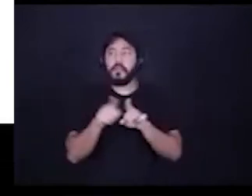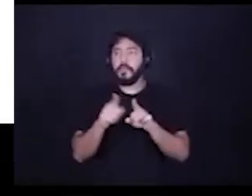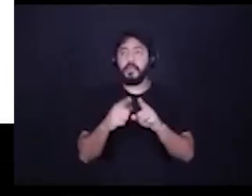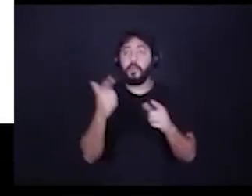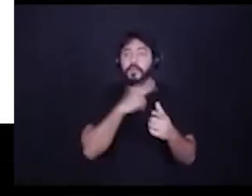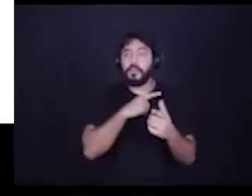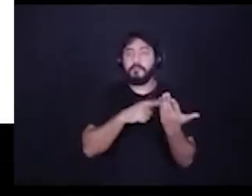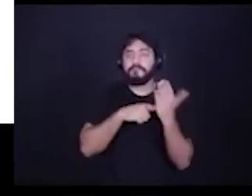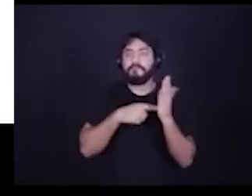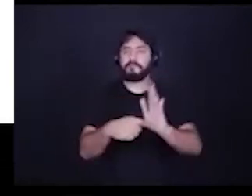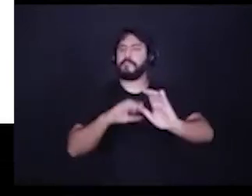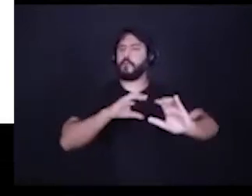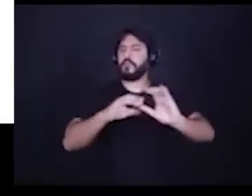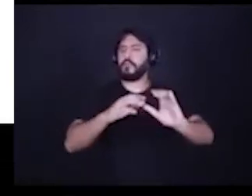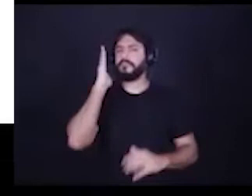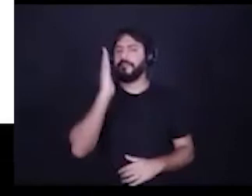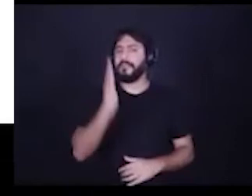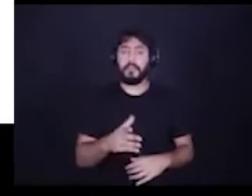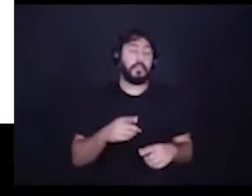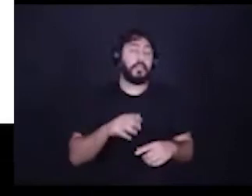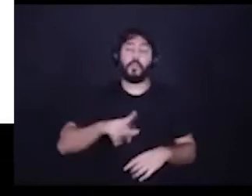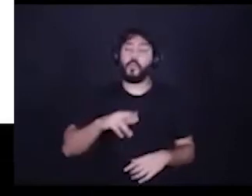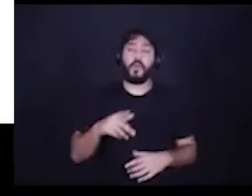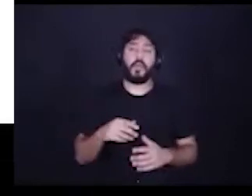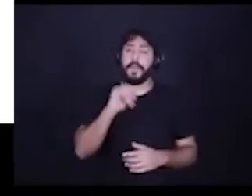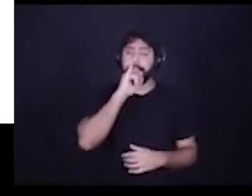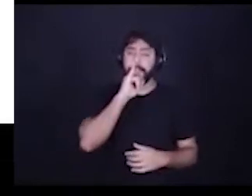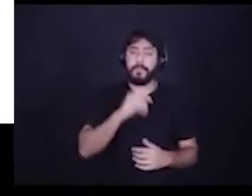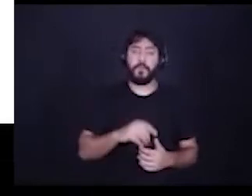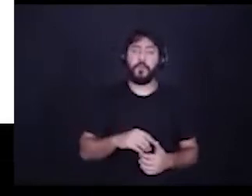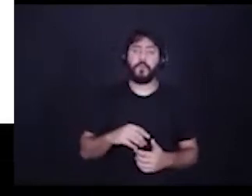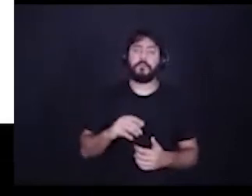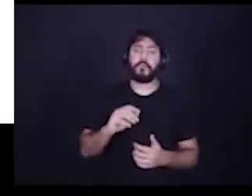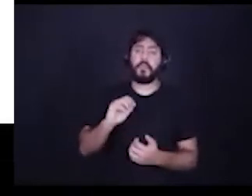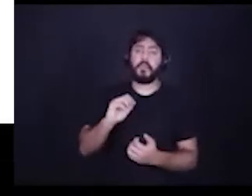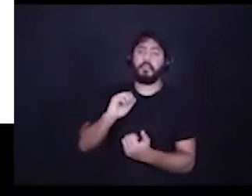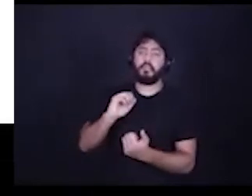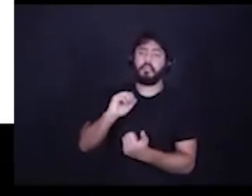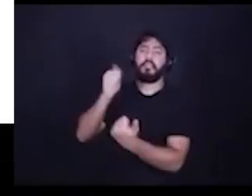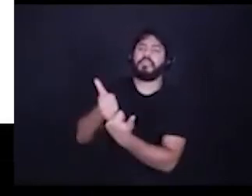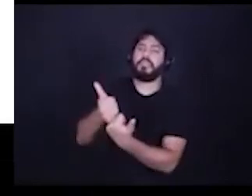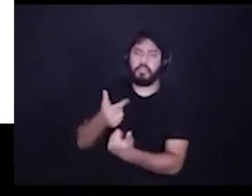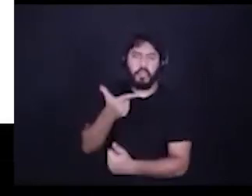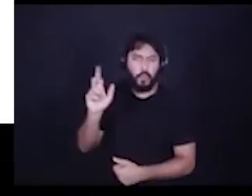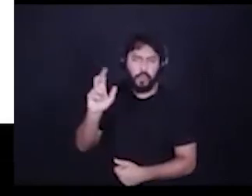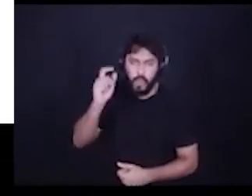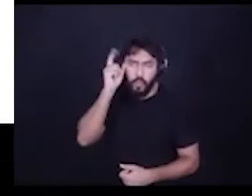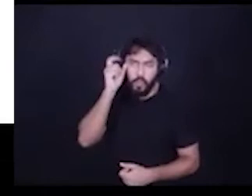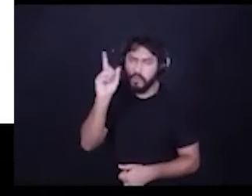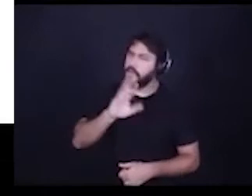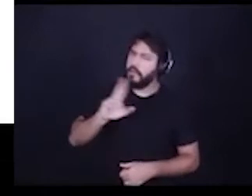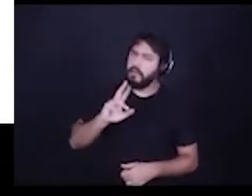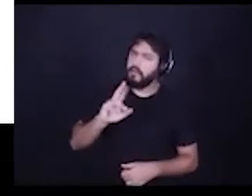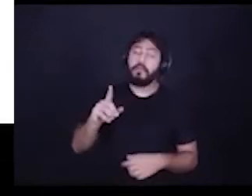Não tentar tomar o lugar, né, de outras culturas, mas sim como que eu posso criar espaço para que elas